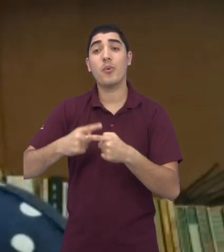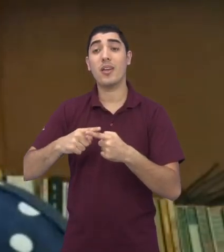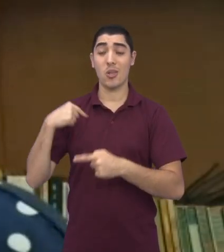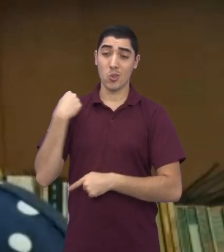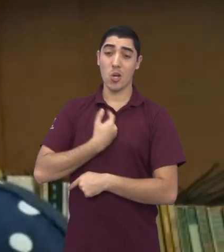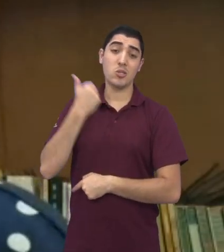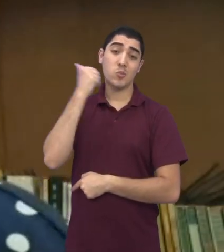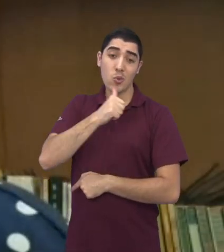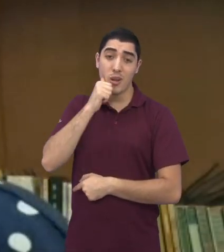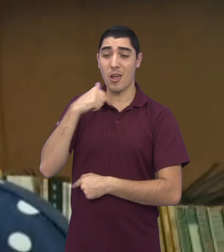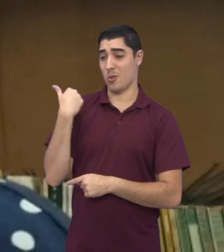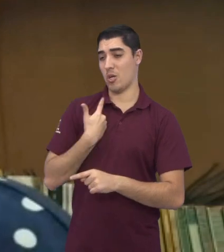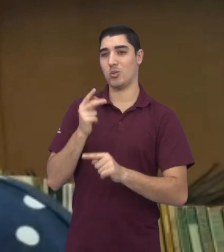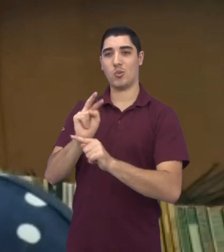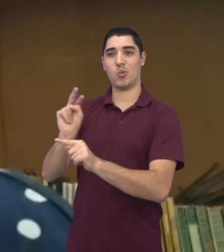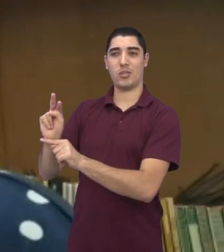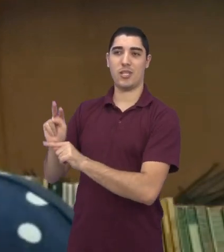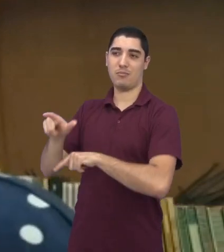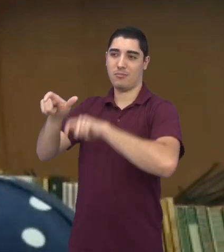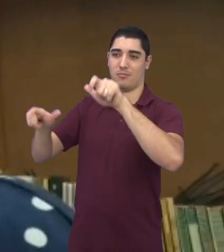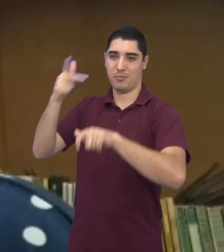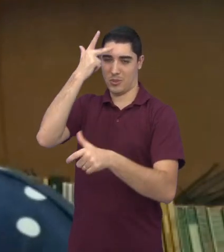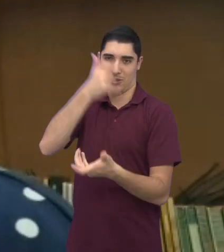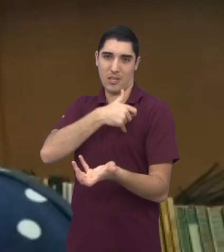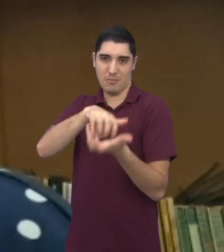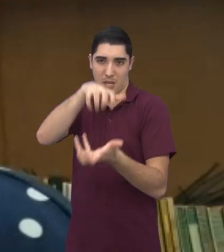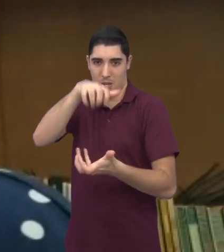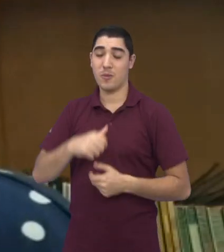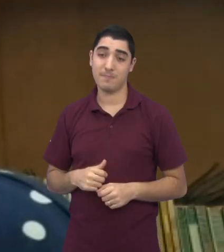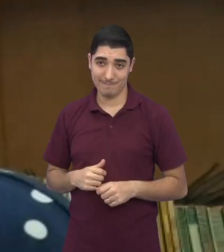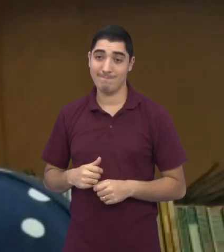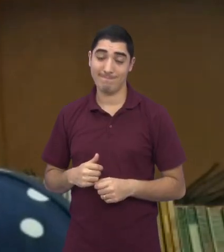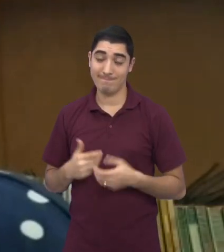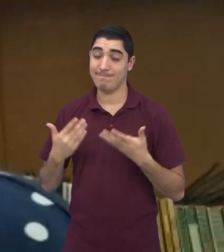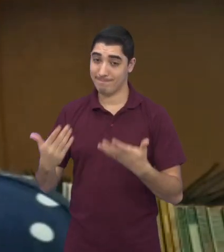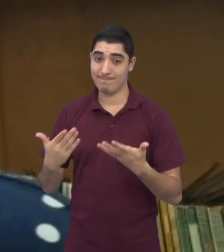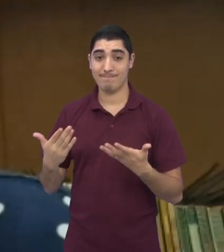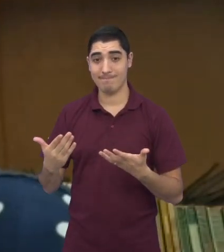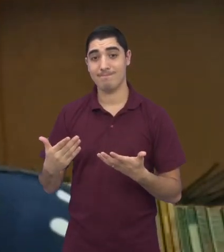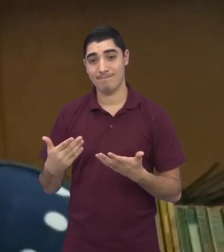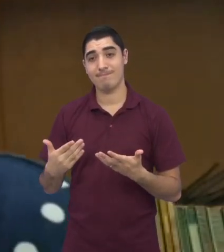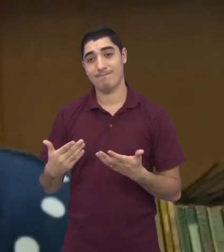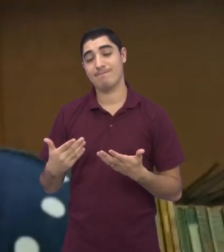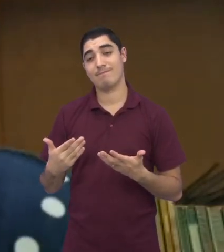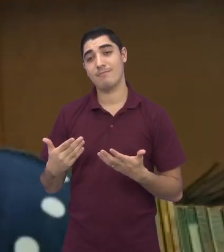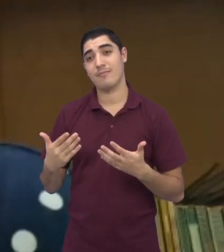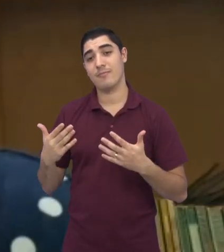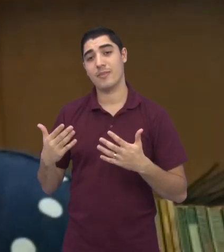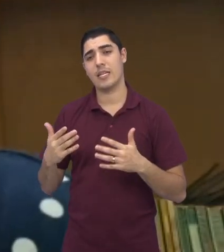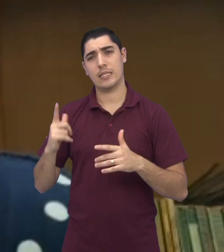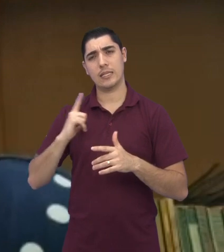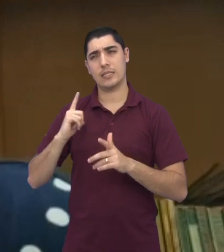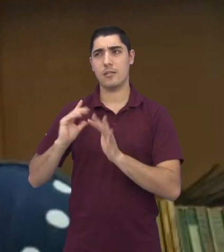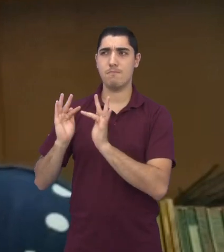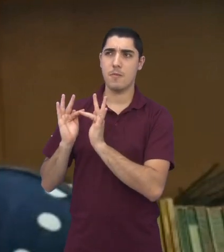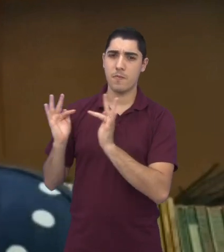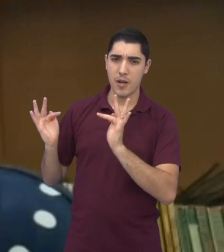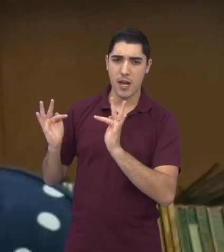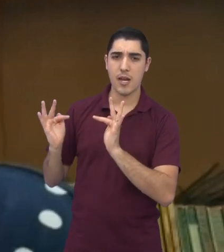que cuidamos dos idosos, né? Então, a gente que tem, e nós, é uma